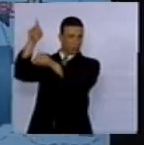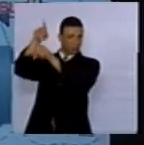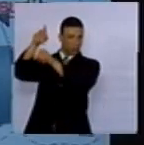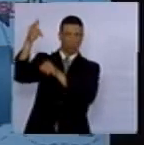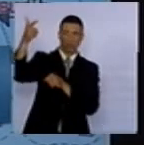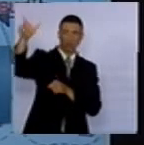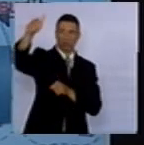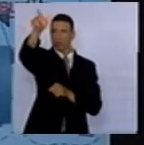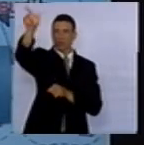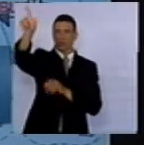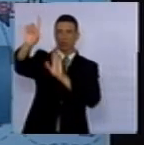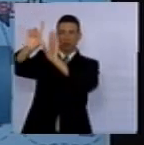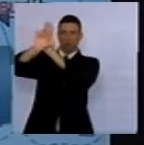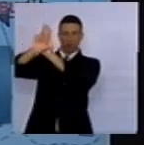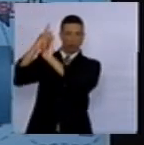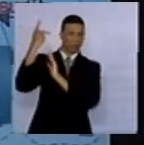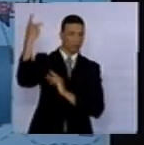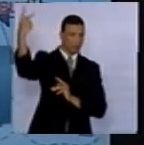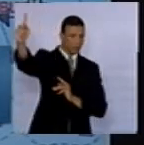internacional